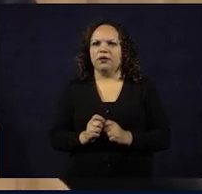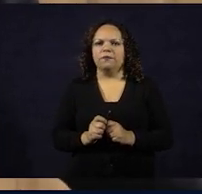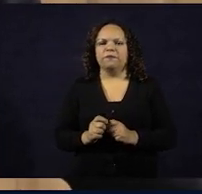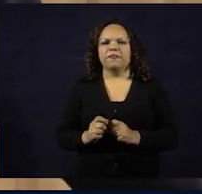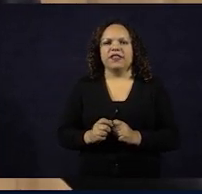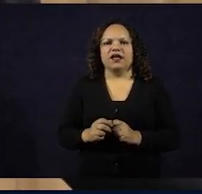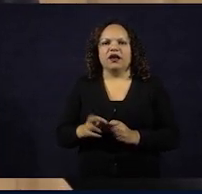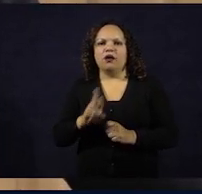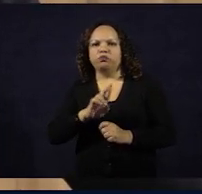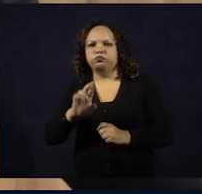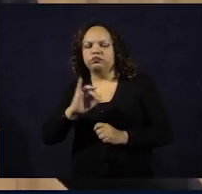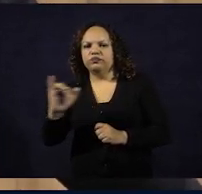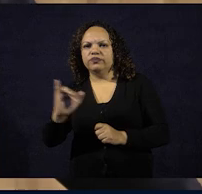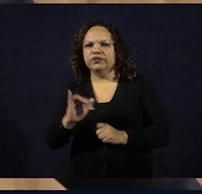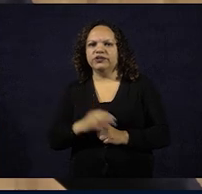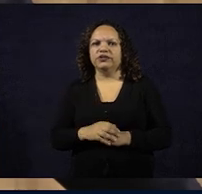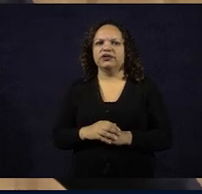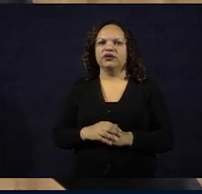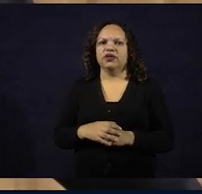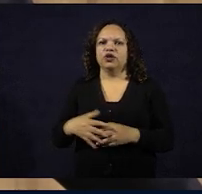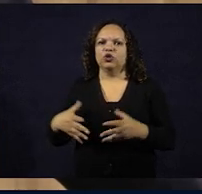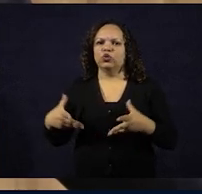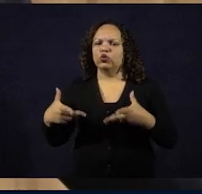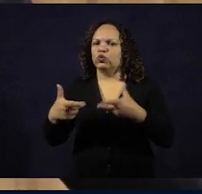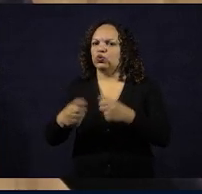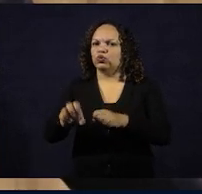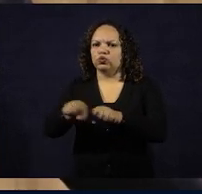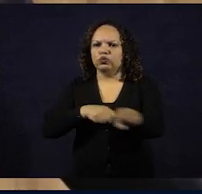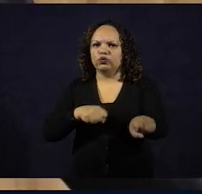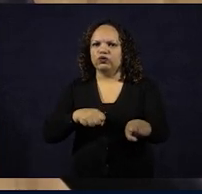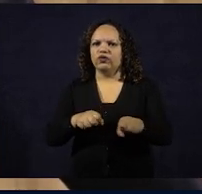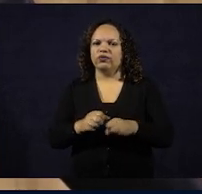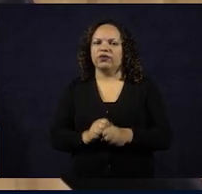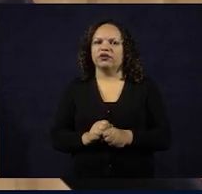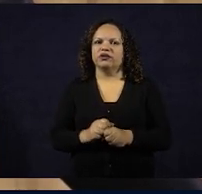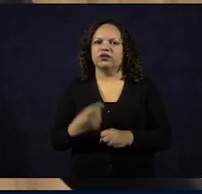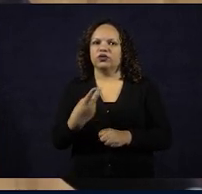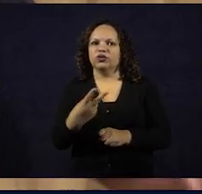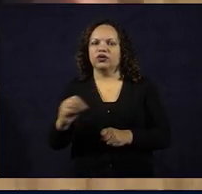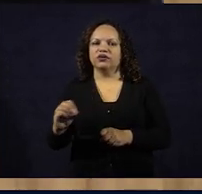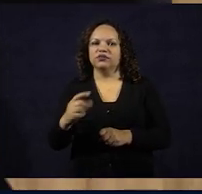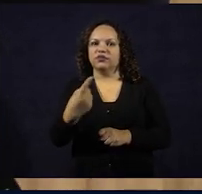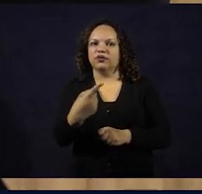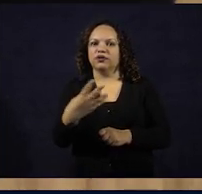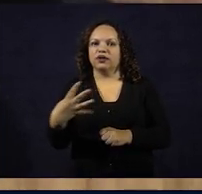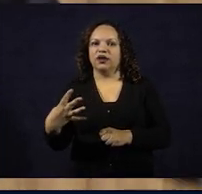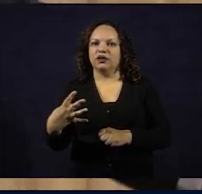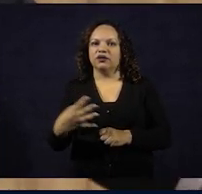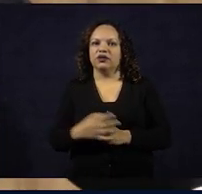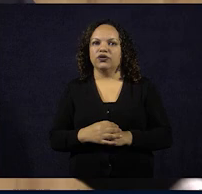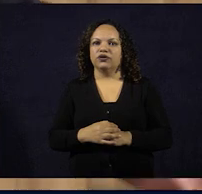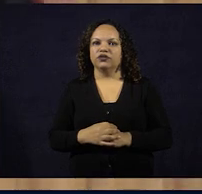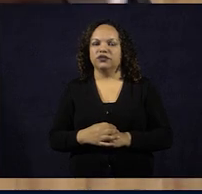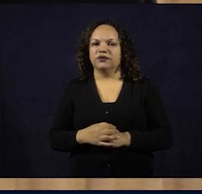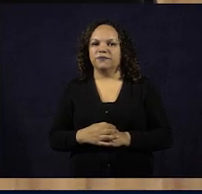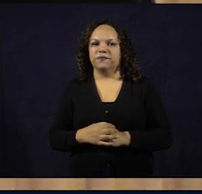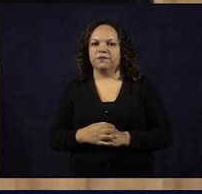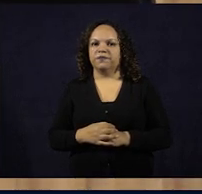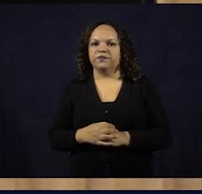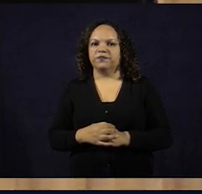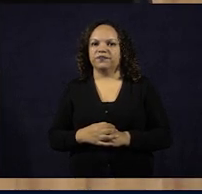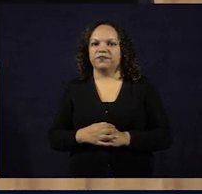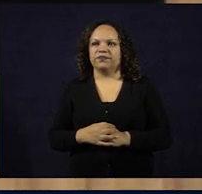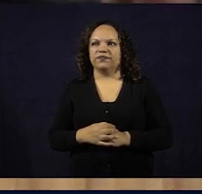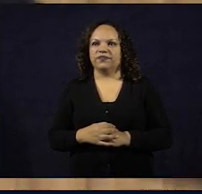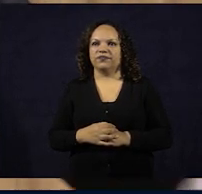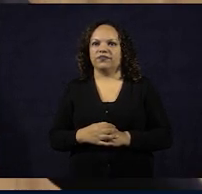ri já já formado desde 2014 com prestações de contas